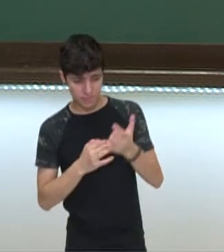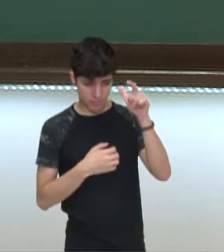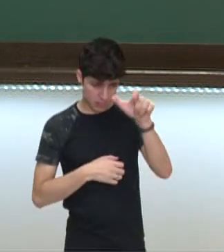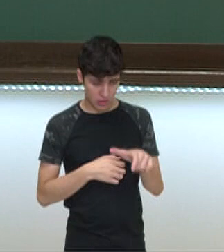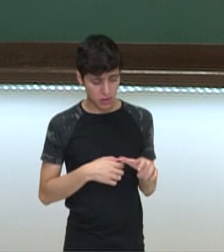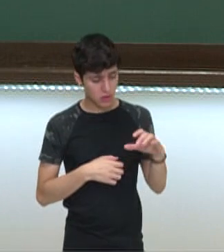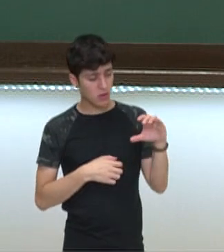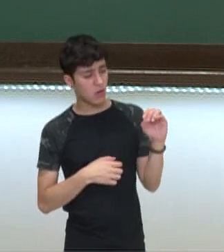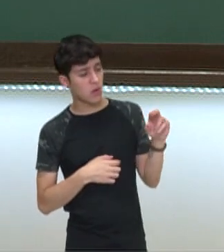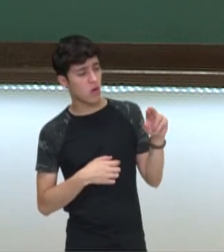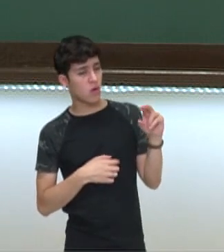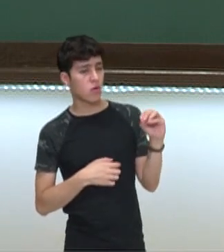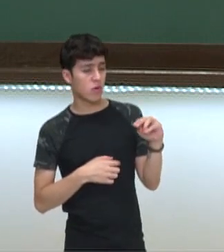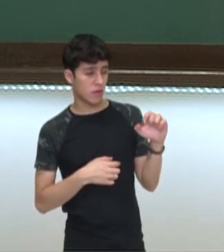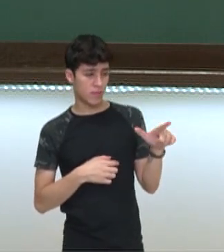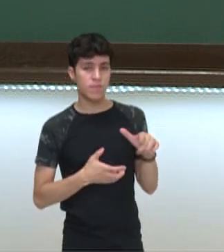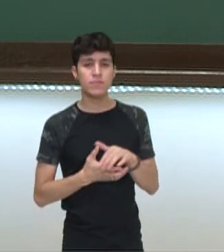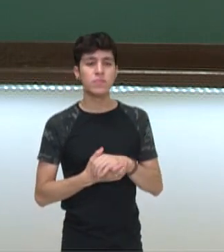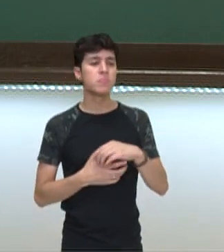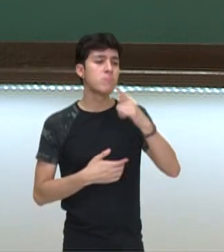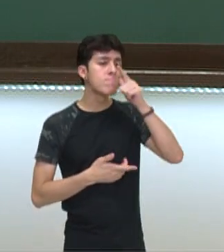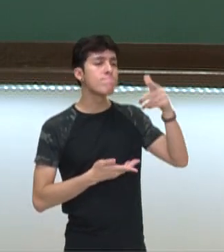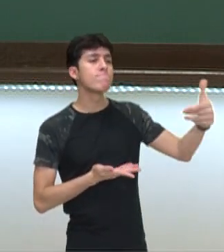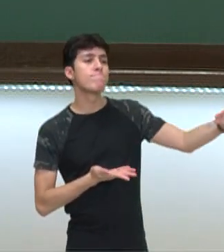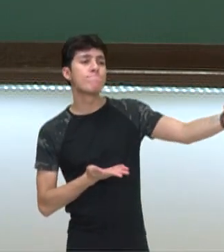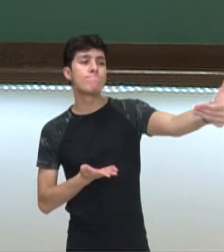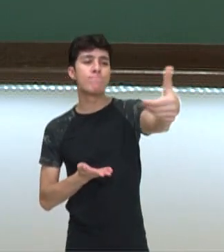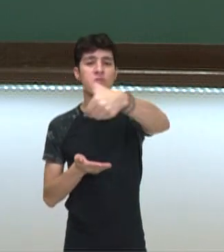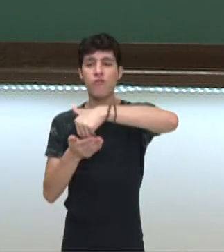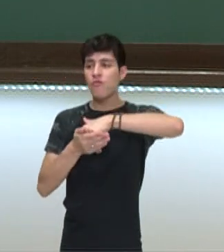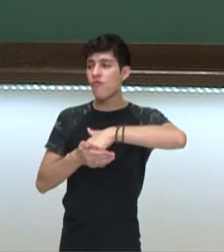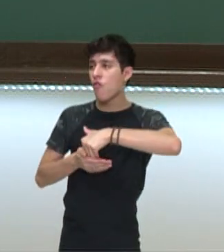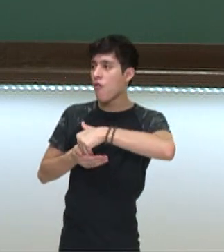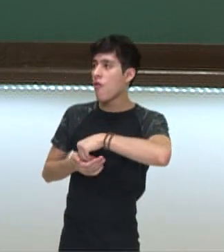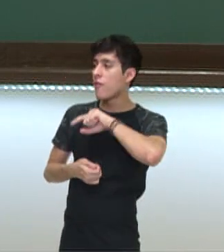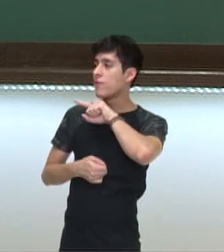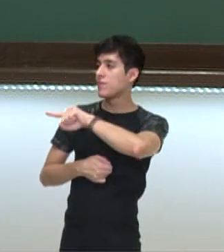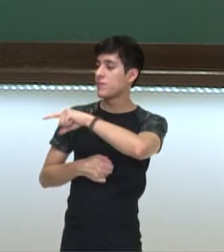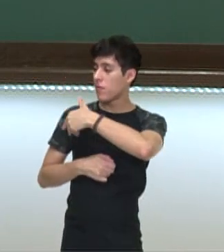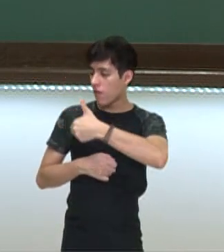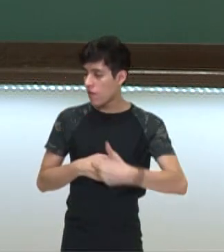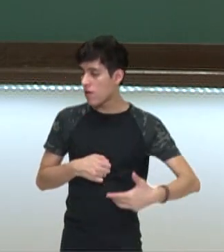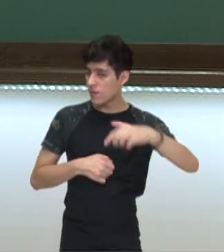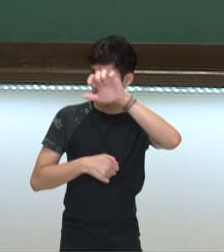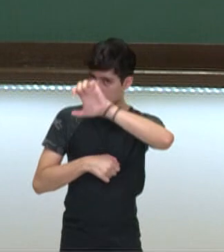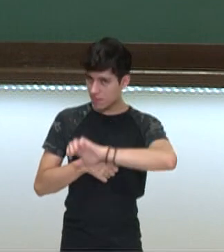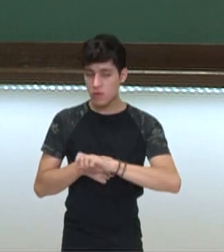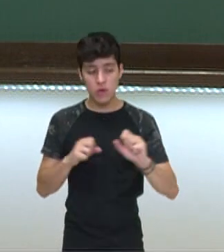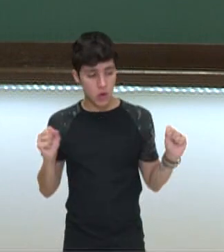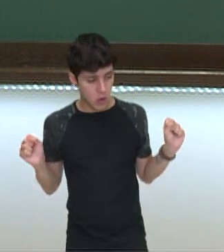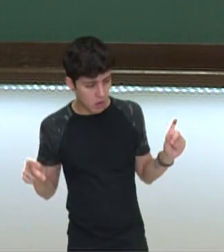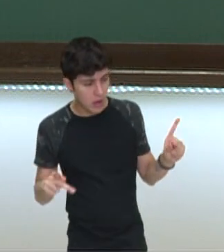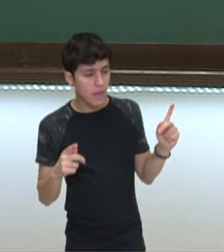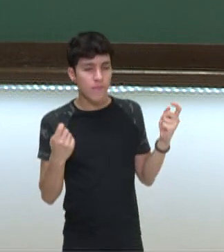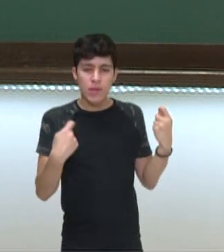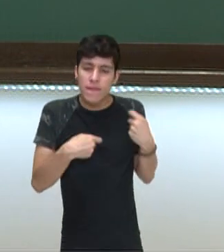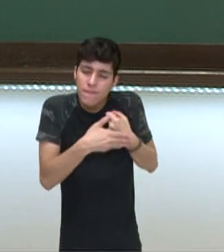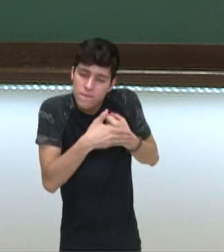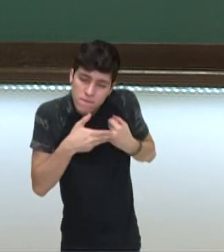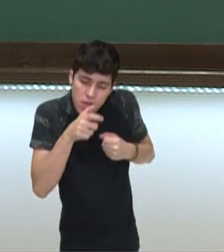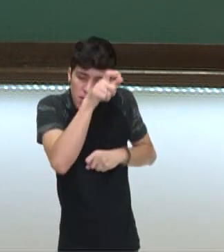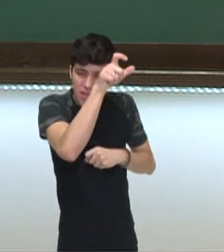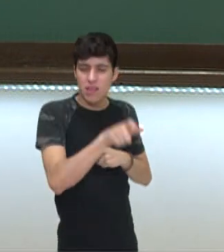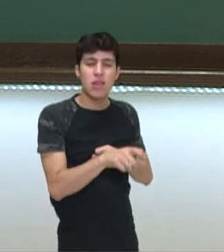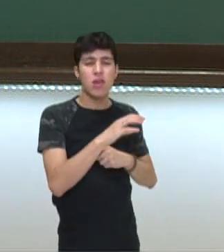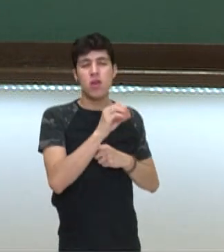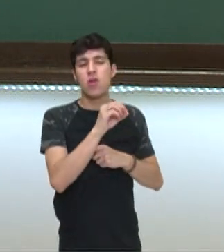coronéis, então, eles iam conseguir os votos para o governo do estado. O governo do estado, então, teria que agradar esses coronéis para